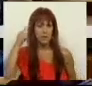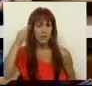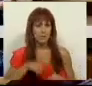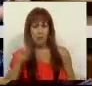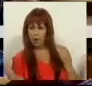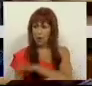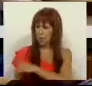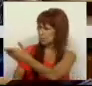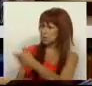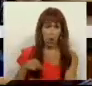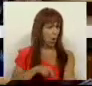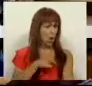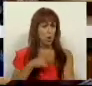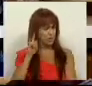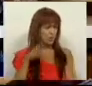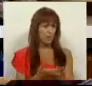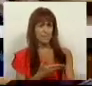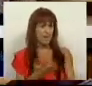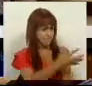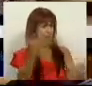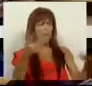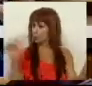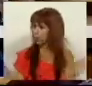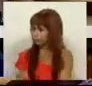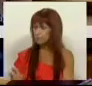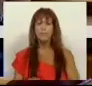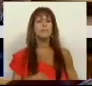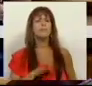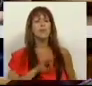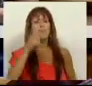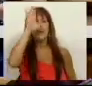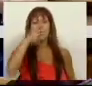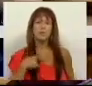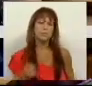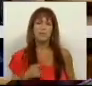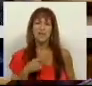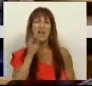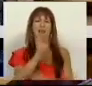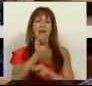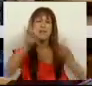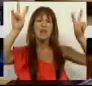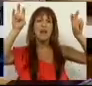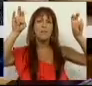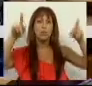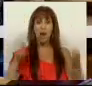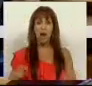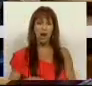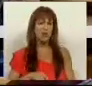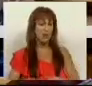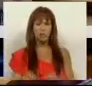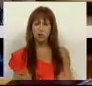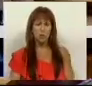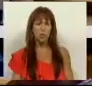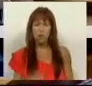sentido oposto àquele que era fundamental. Sr. Primeiro-Ministro, de facto, ninguém se alimenta desta